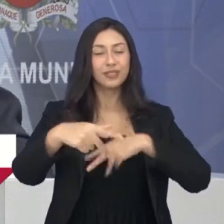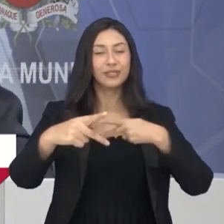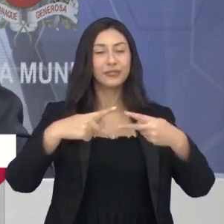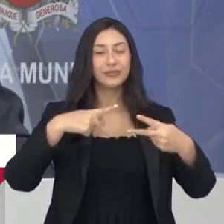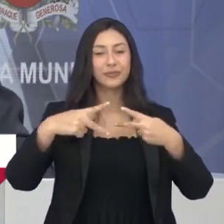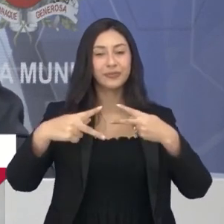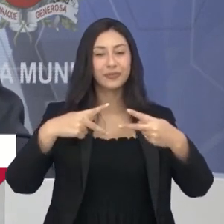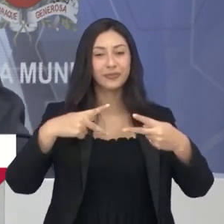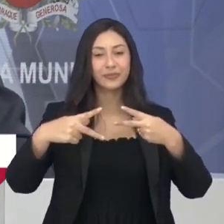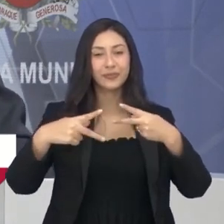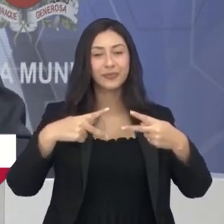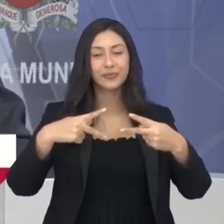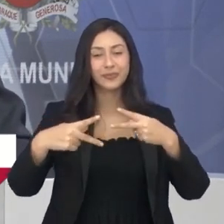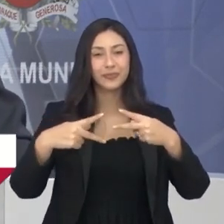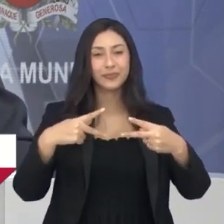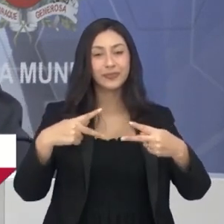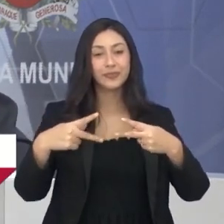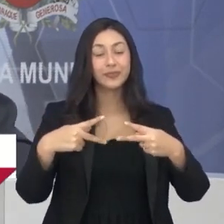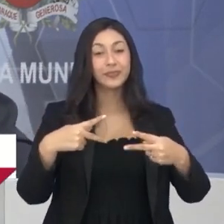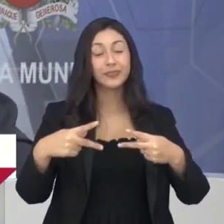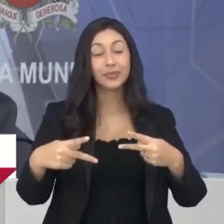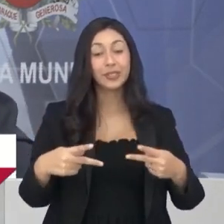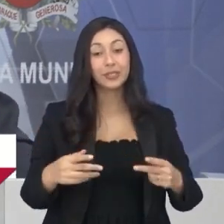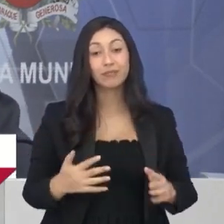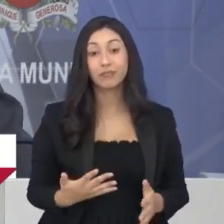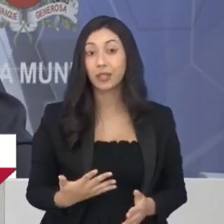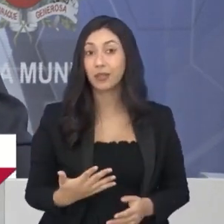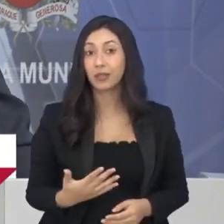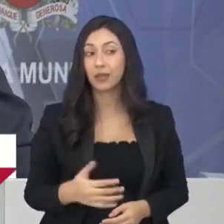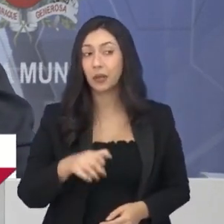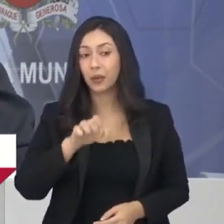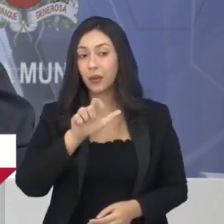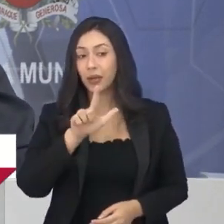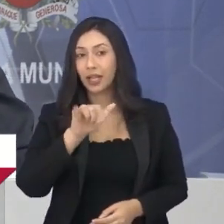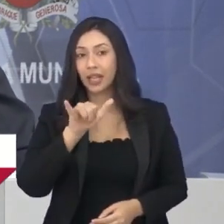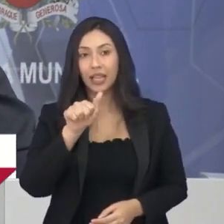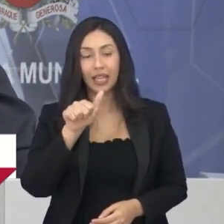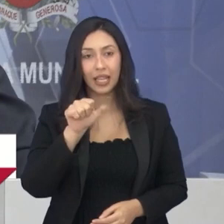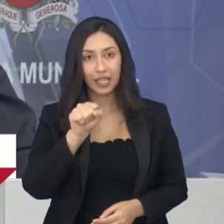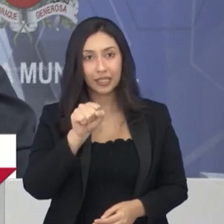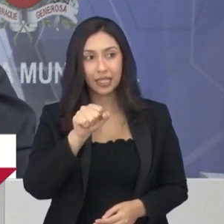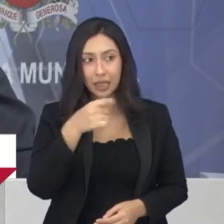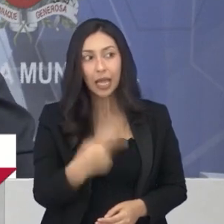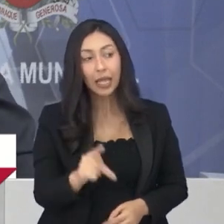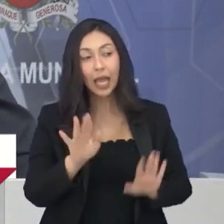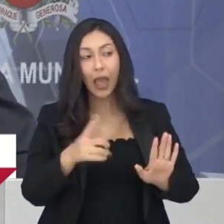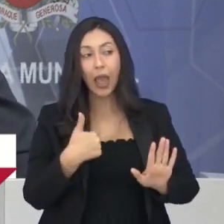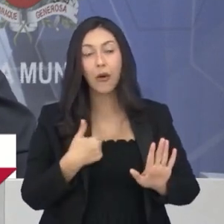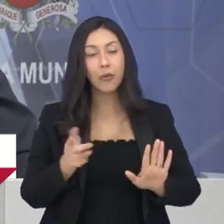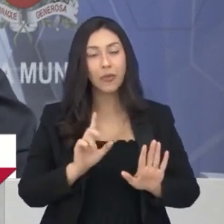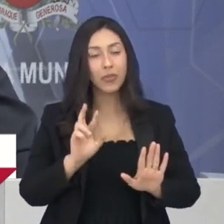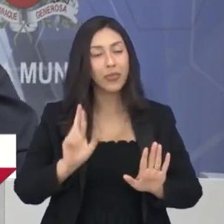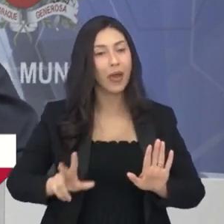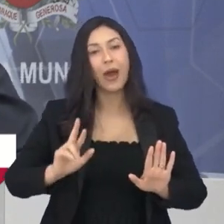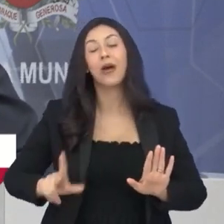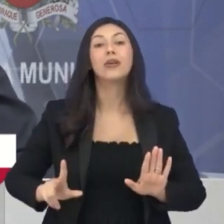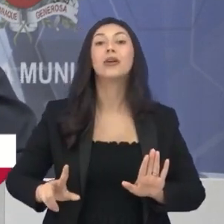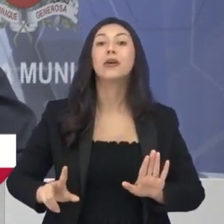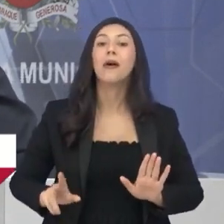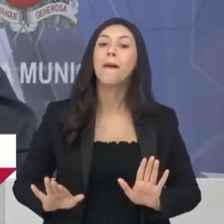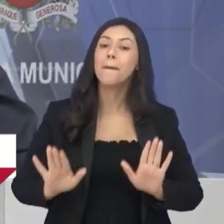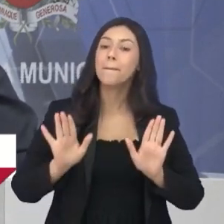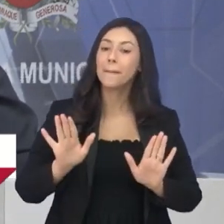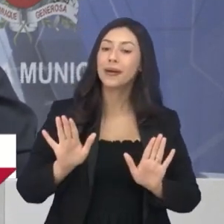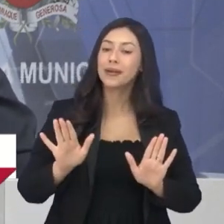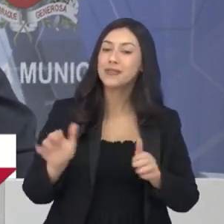Campos que ao contrário do colega Elias eu não sou daqui mas é um ponto de referência Porque para mim é metade do caminho